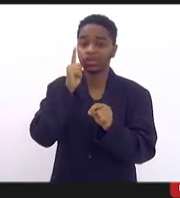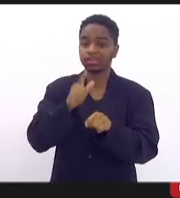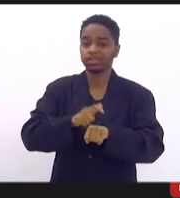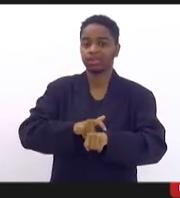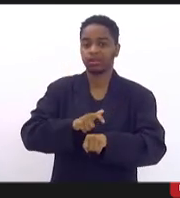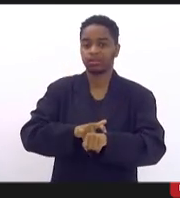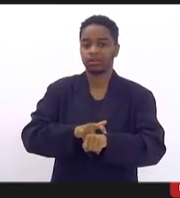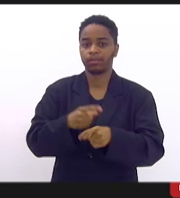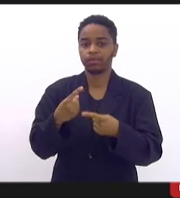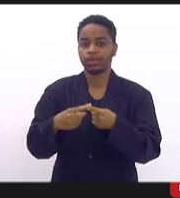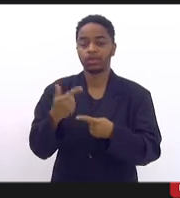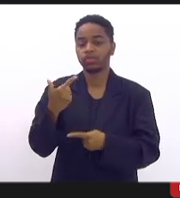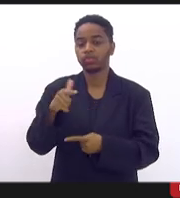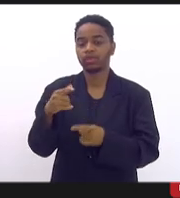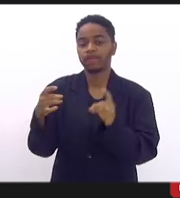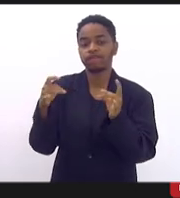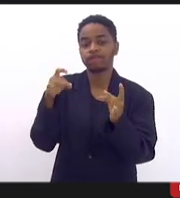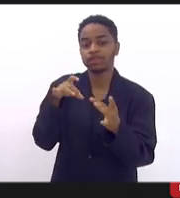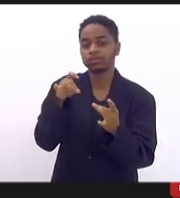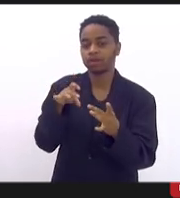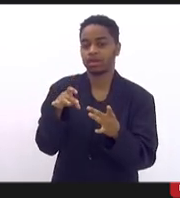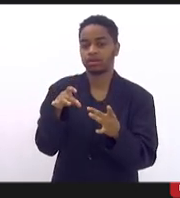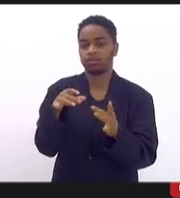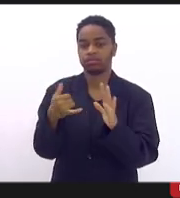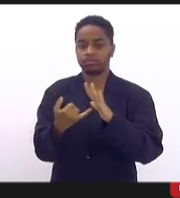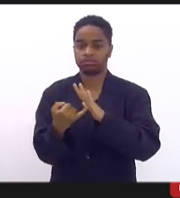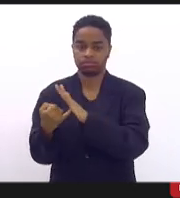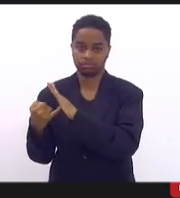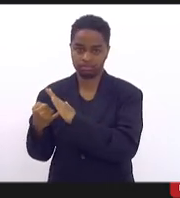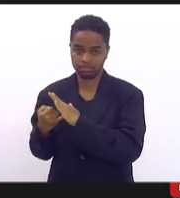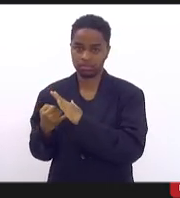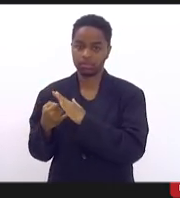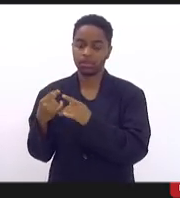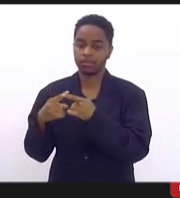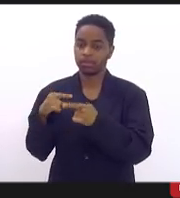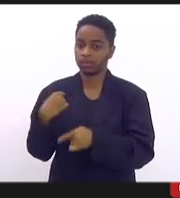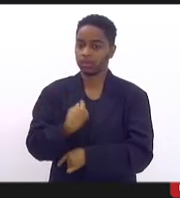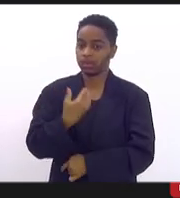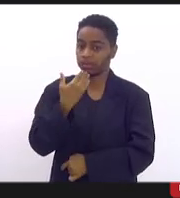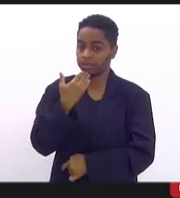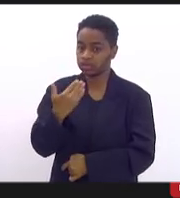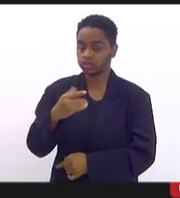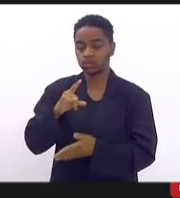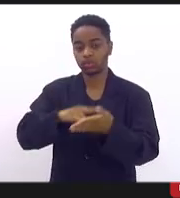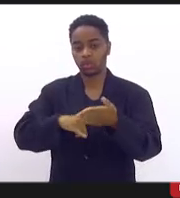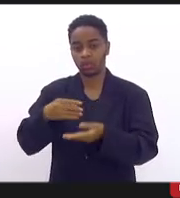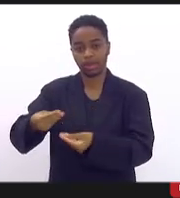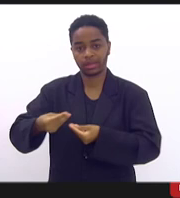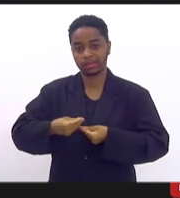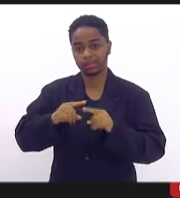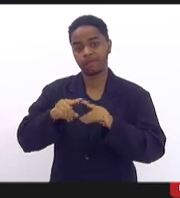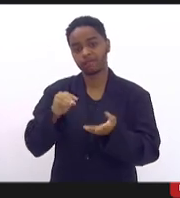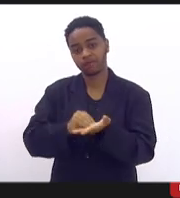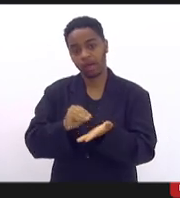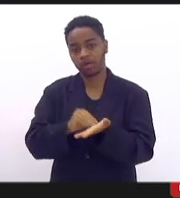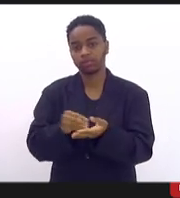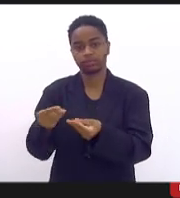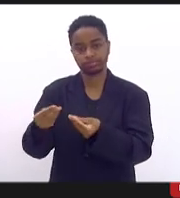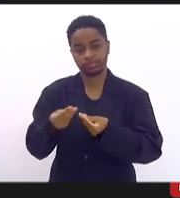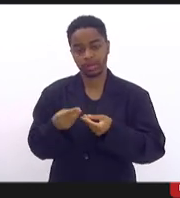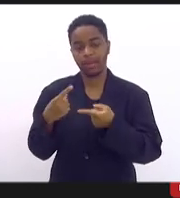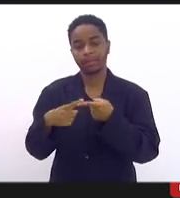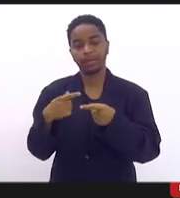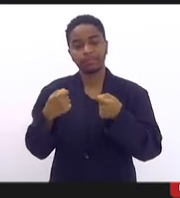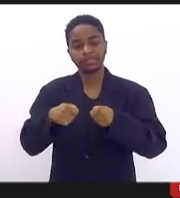gente não teve um retorno das instituições para as quais a gente dirigiu documentos pedindo informações que eram